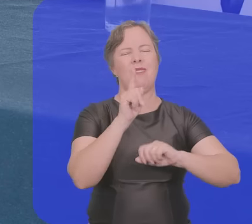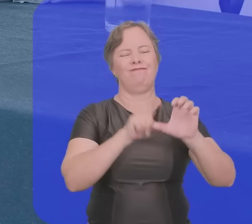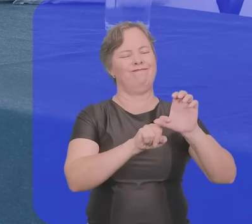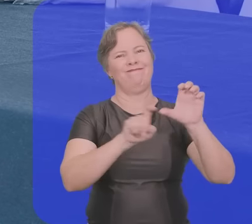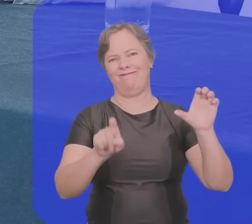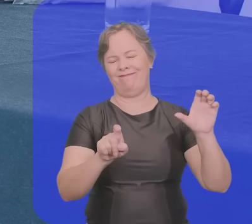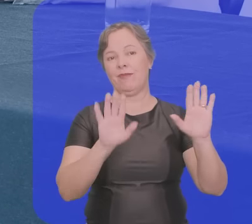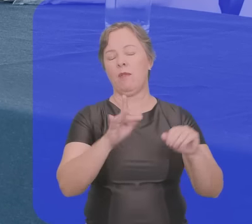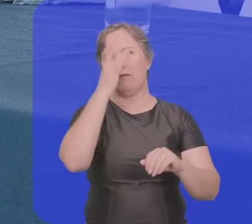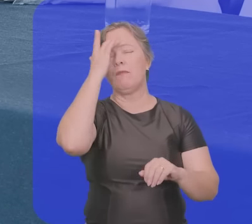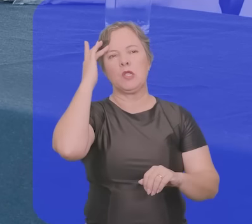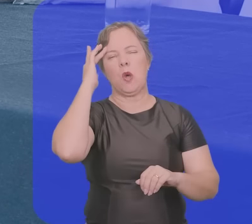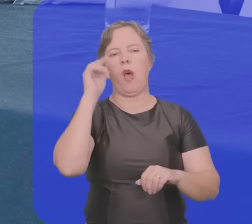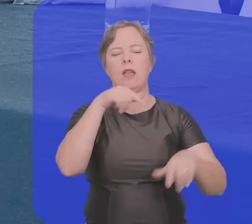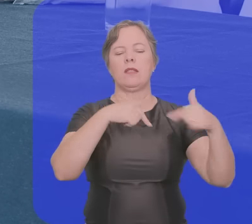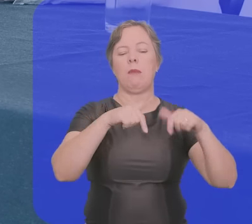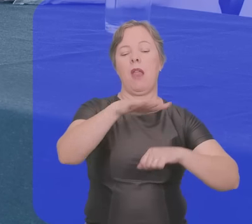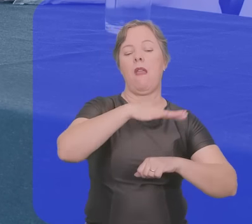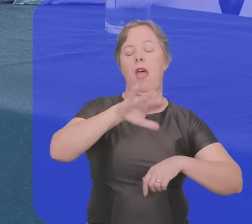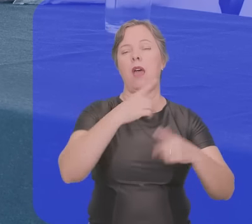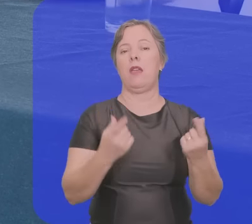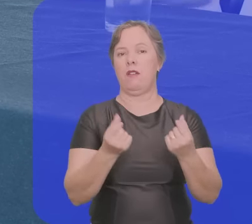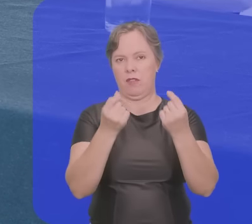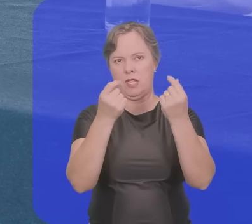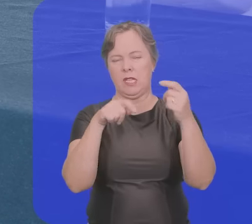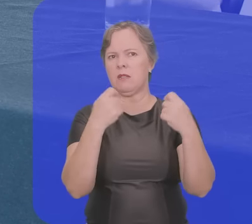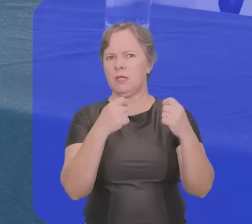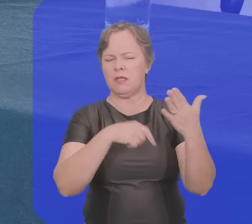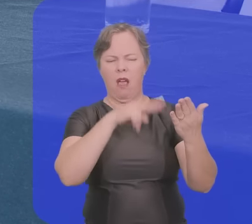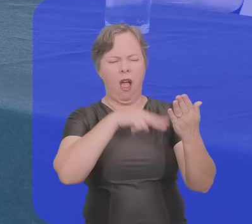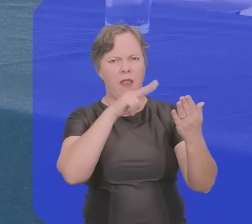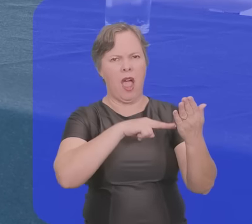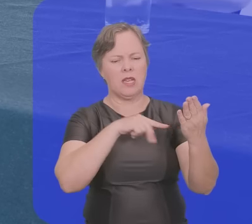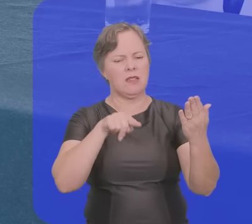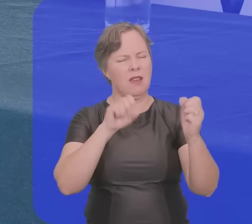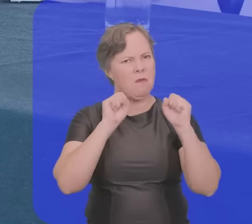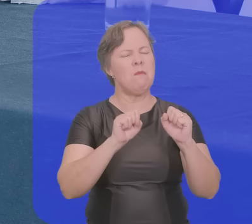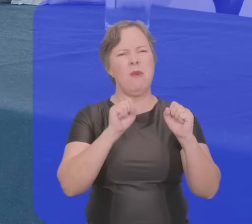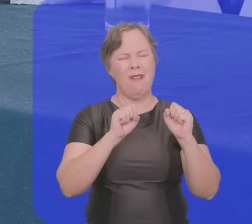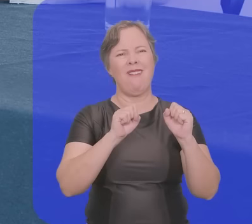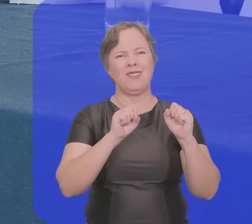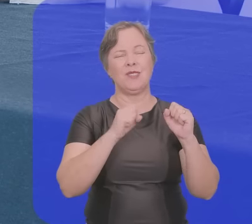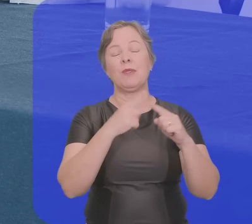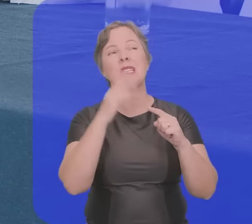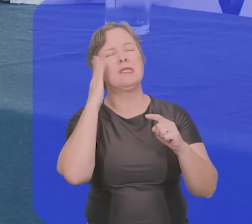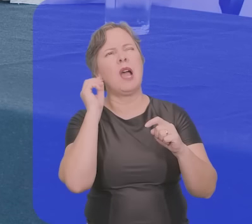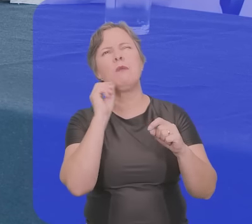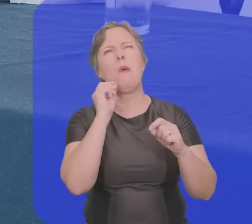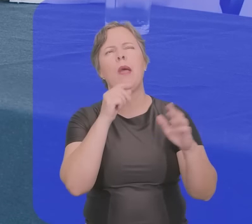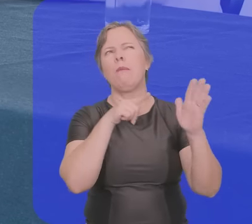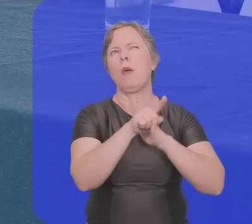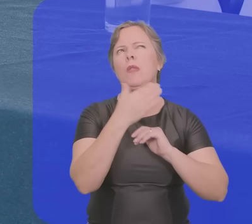alguém que é da área financeira e ele precisa produzir análise, ele tem a expertise de que indicadores ele vai querer,